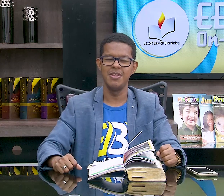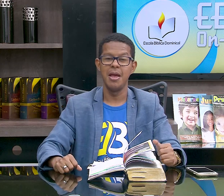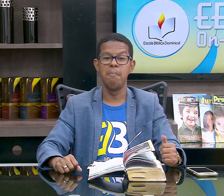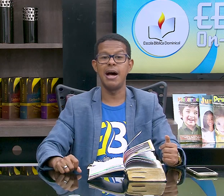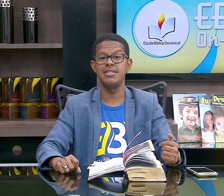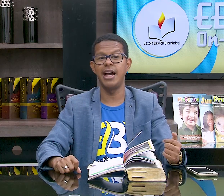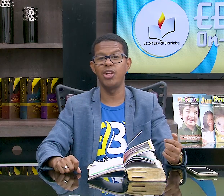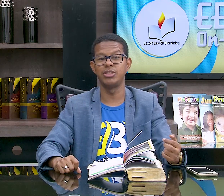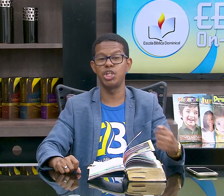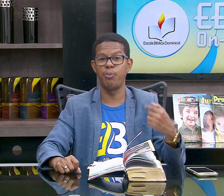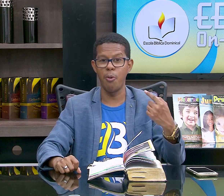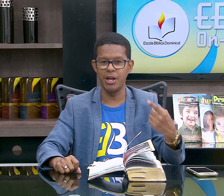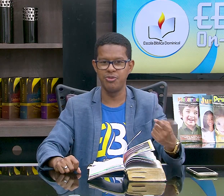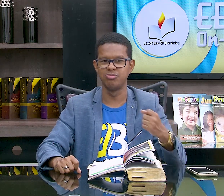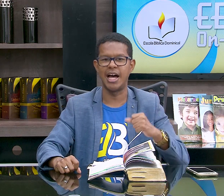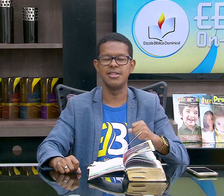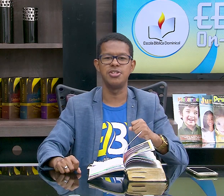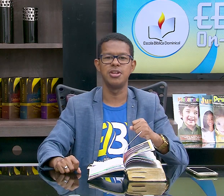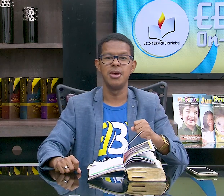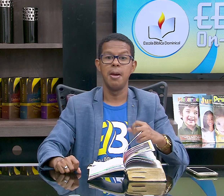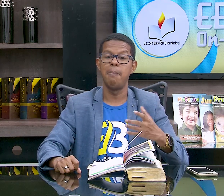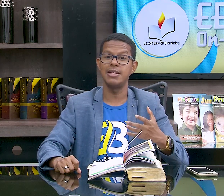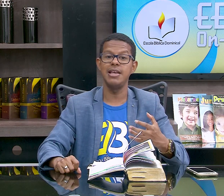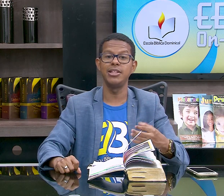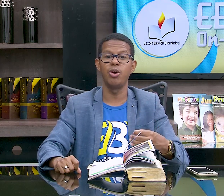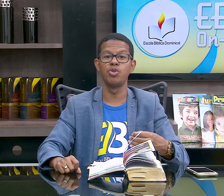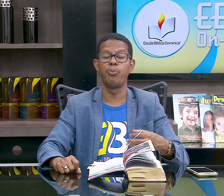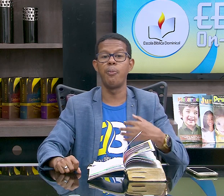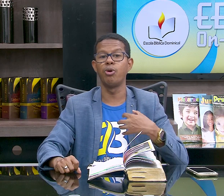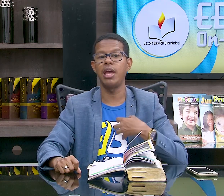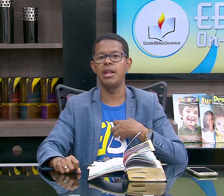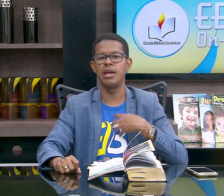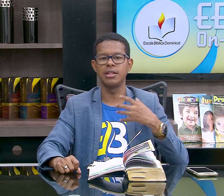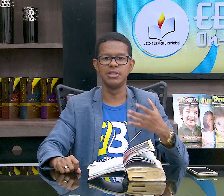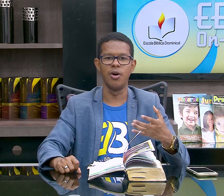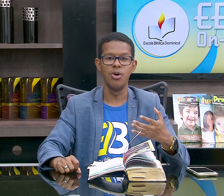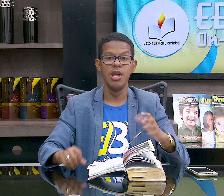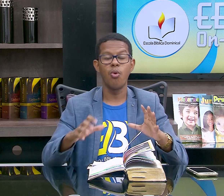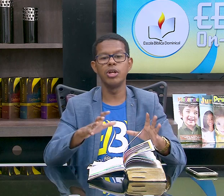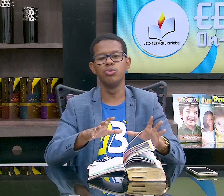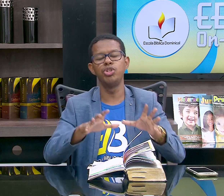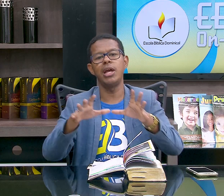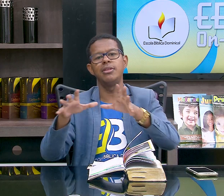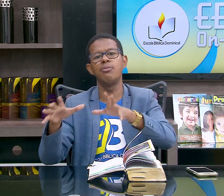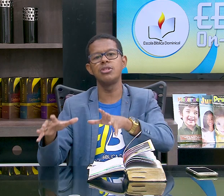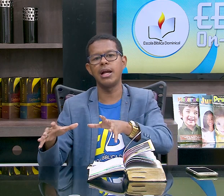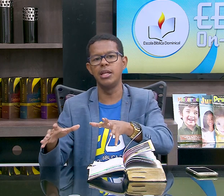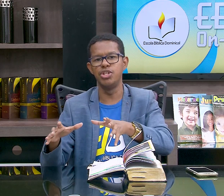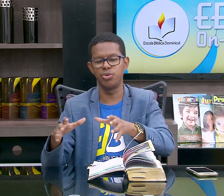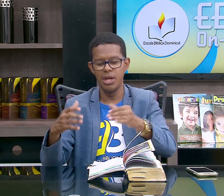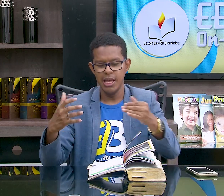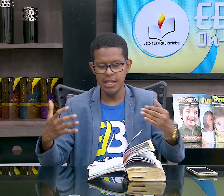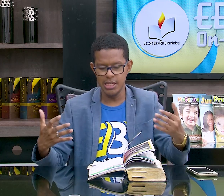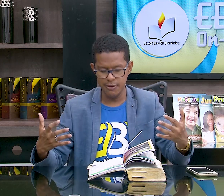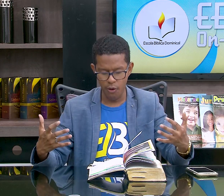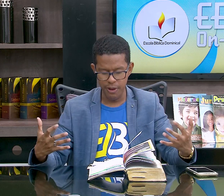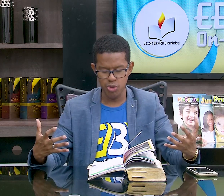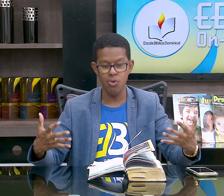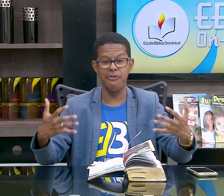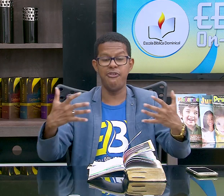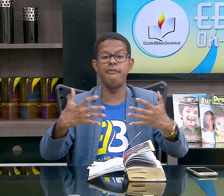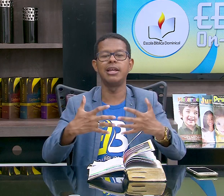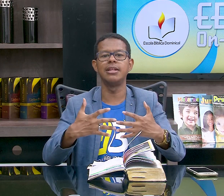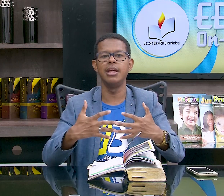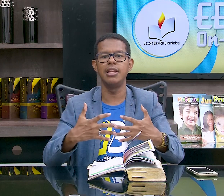interesses baseado em nossas próprias vontades baseado em nosso próprio querer não quando nos rendemos a Cristo e